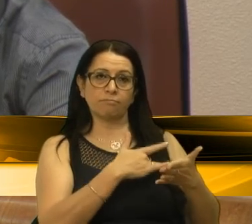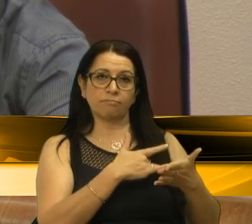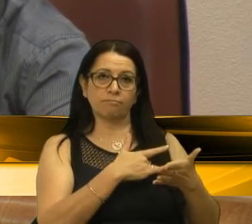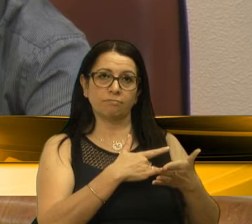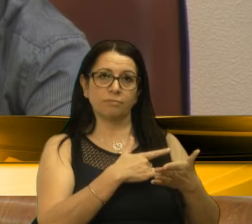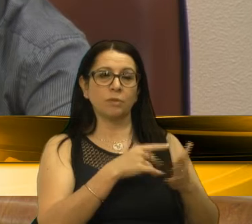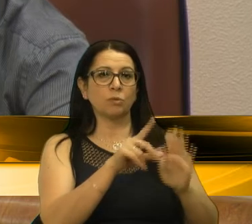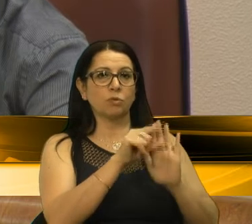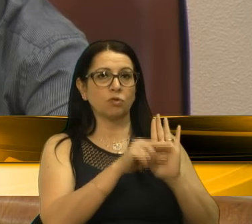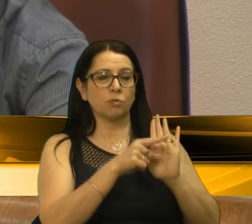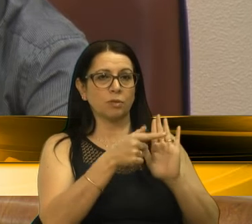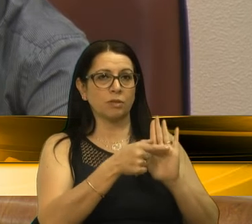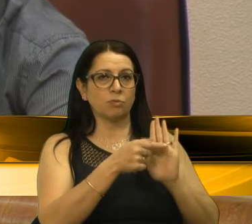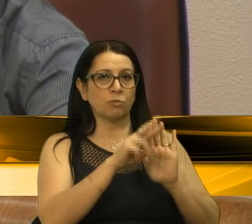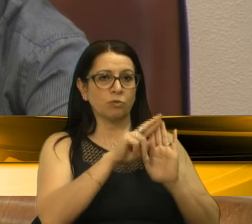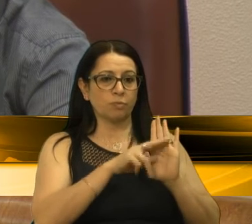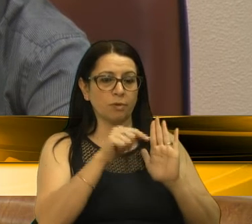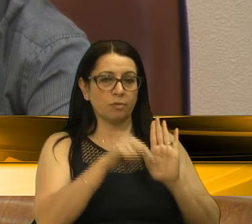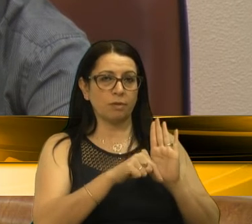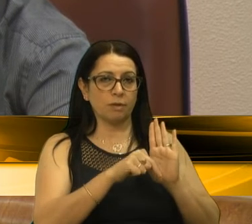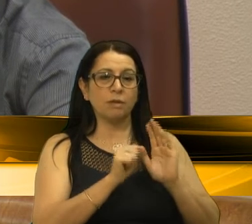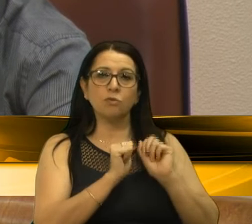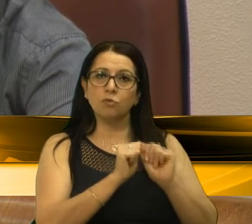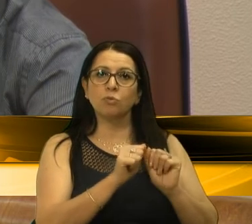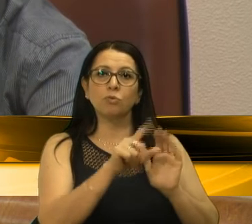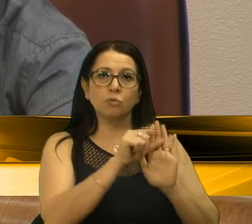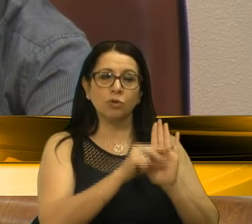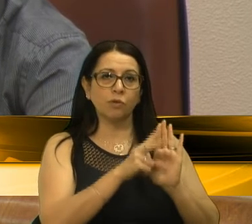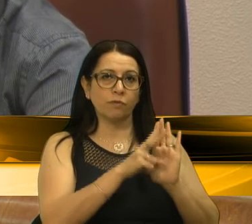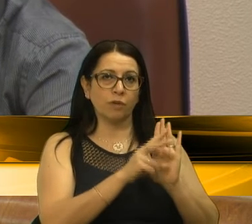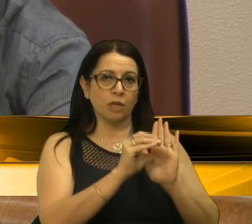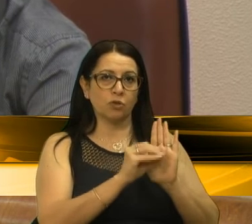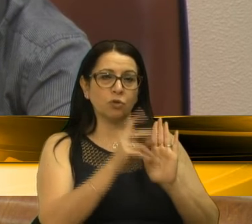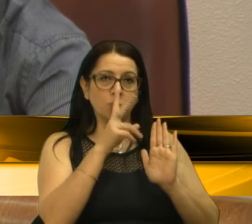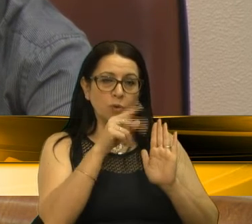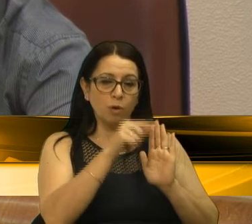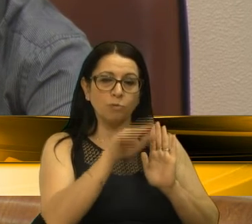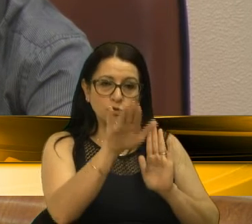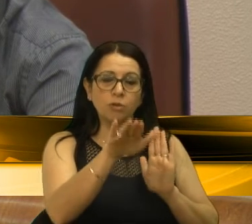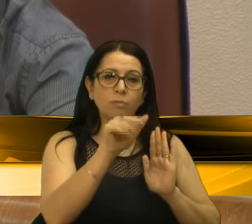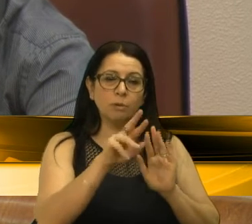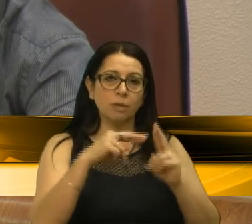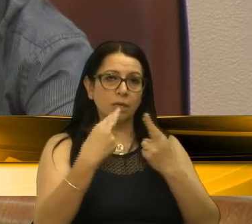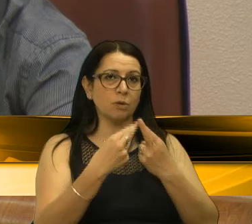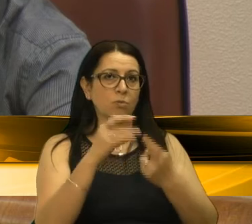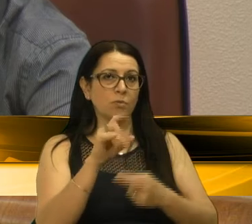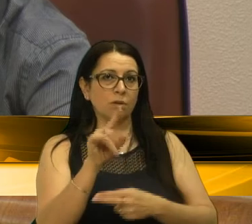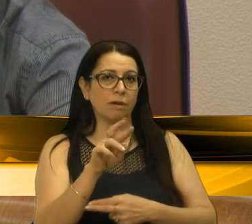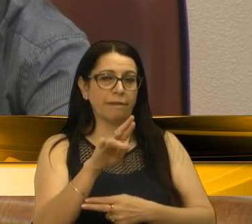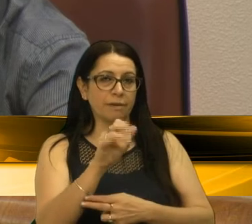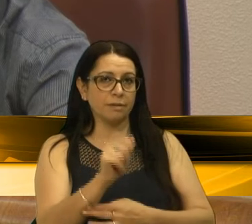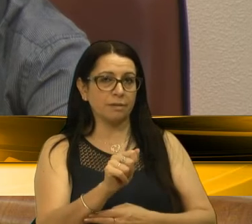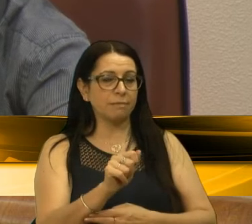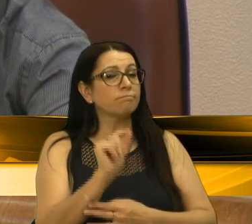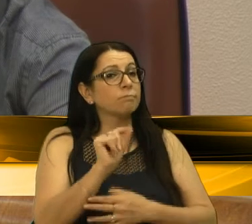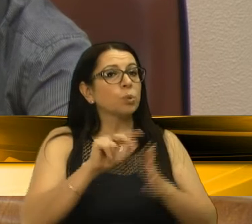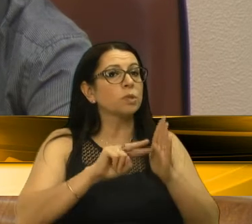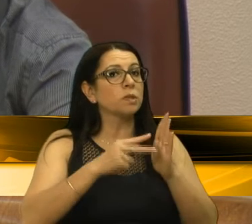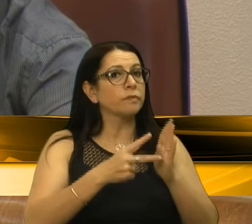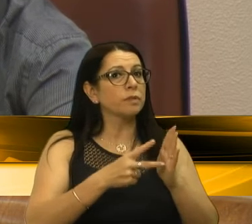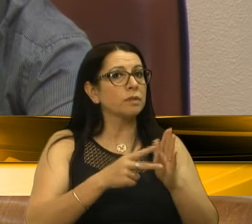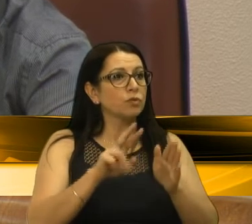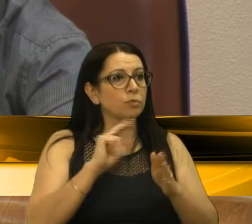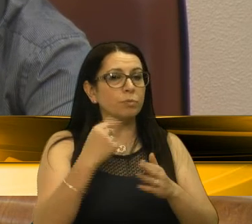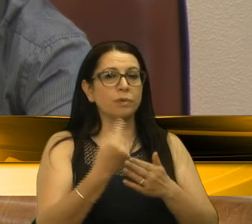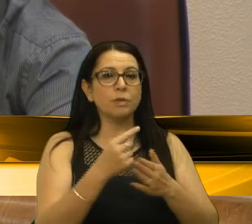artigo 7º do Regimento Interno, juntamente com o artigo 28 do mesmo diploma, convoquei uma reunião extraordinária do Conselho Municipal de Saúde, isto é, uma prerrogativa